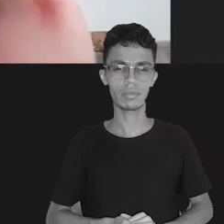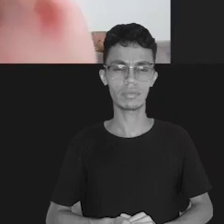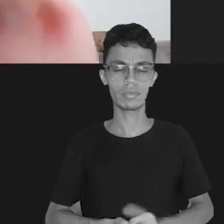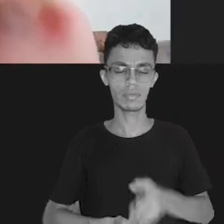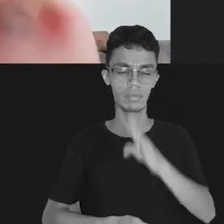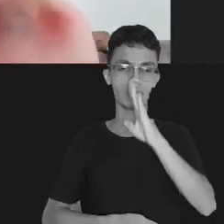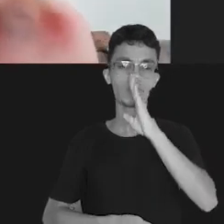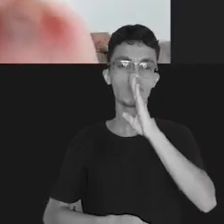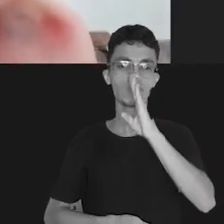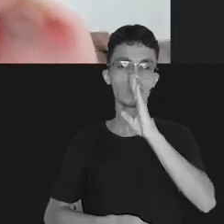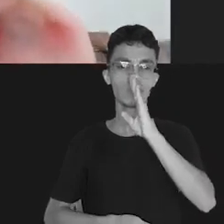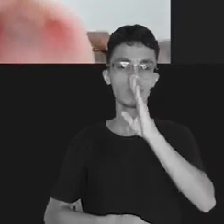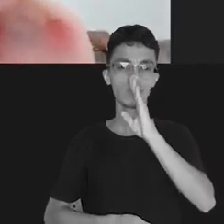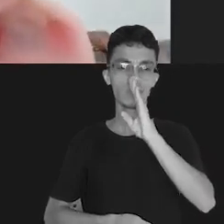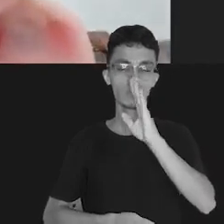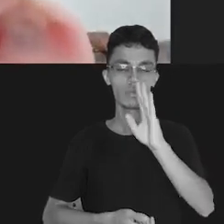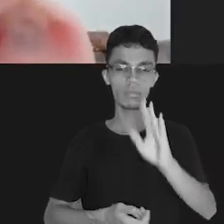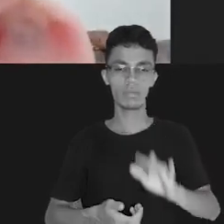Silêncio.